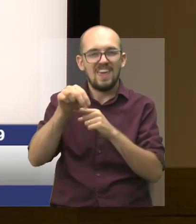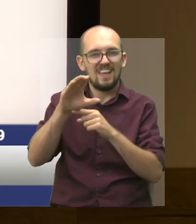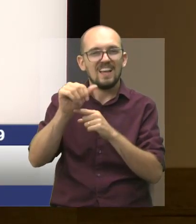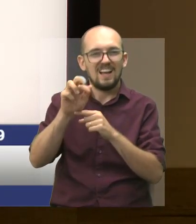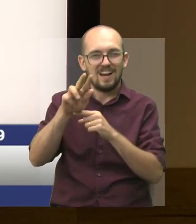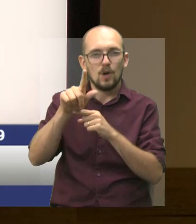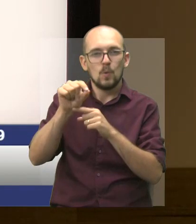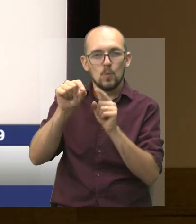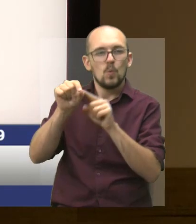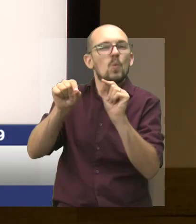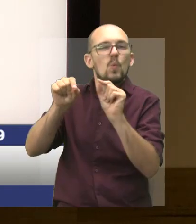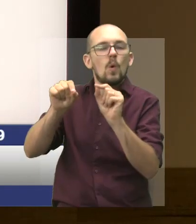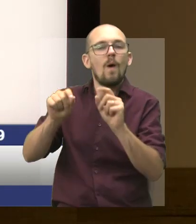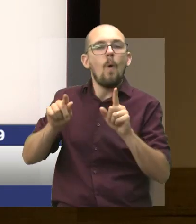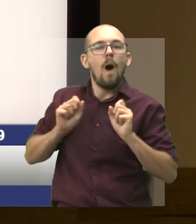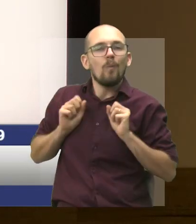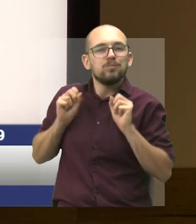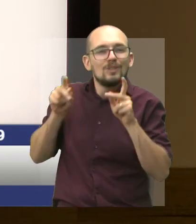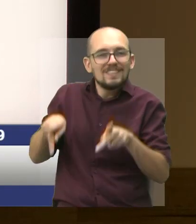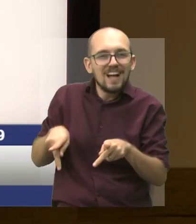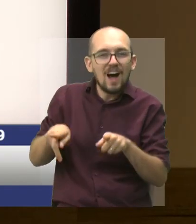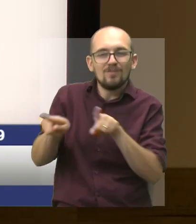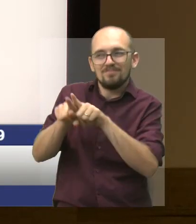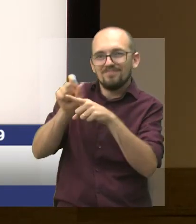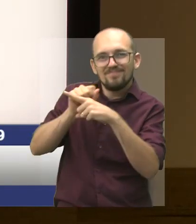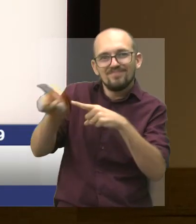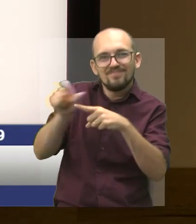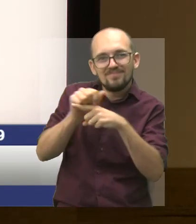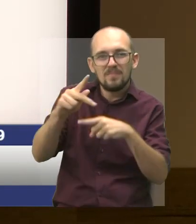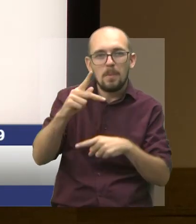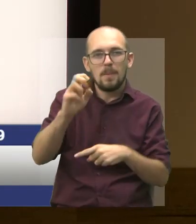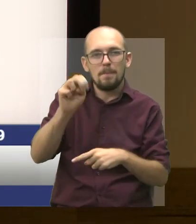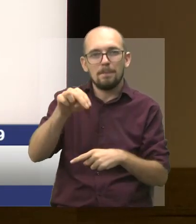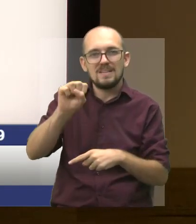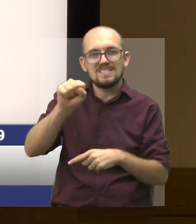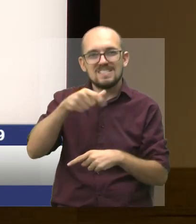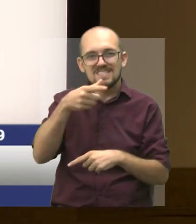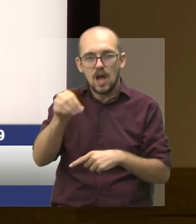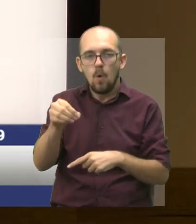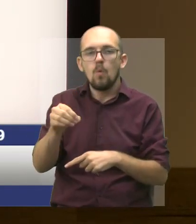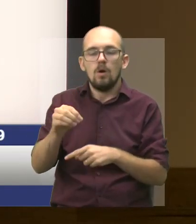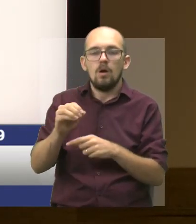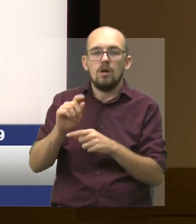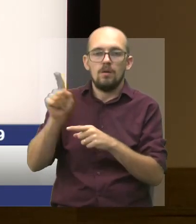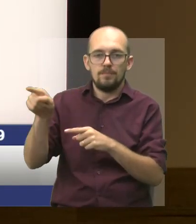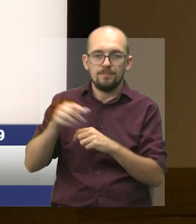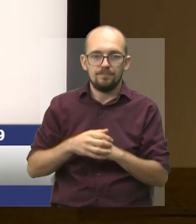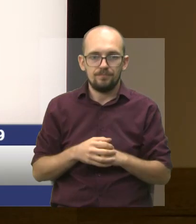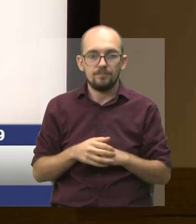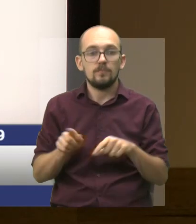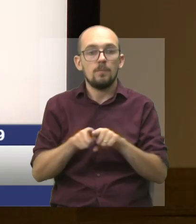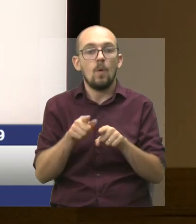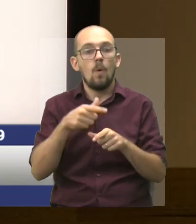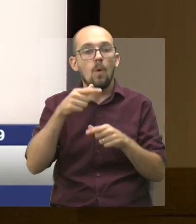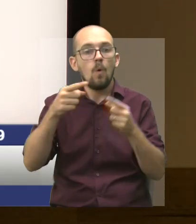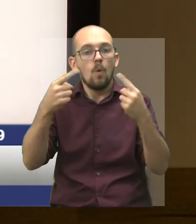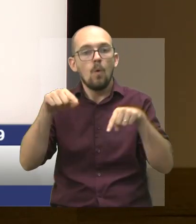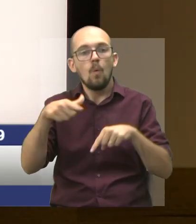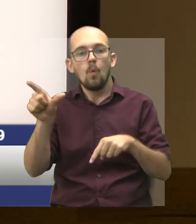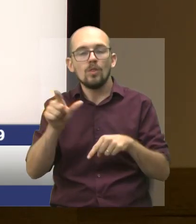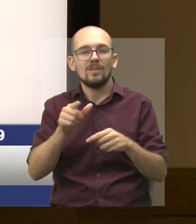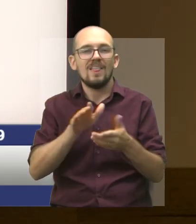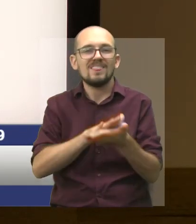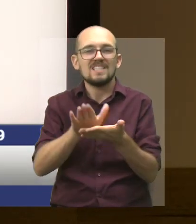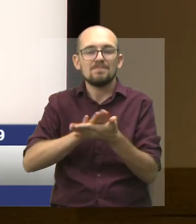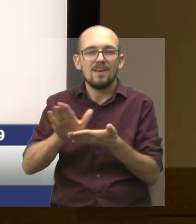e os pensionistas. As outras despesas correntes são despesas com